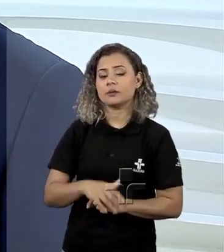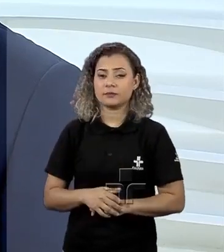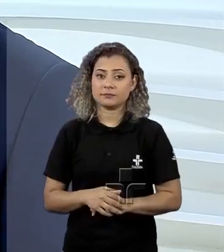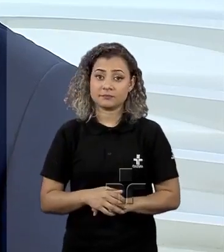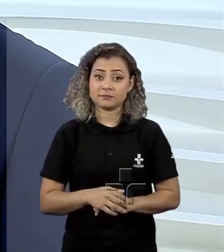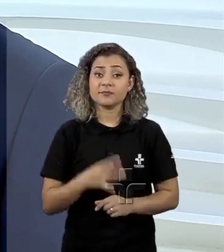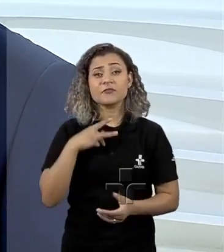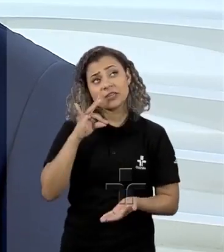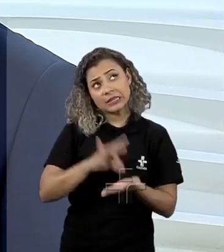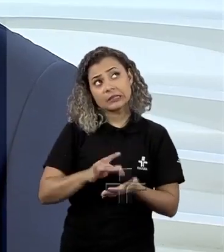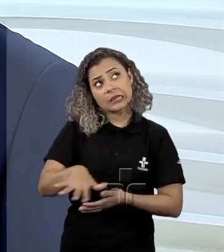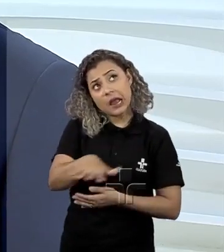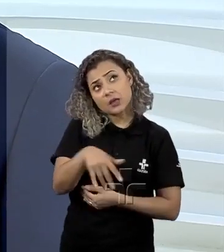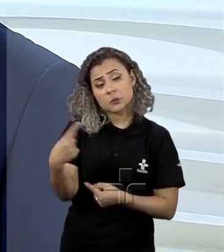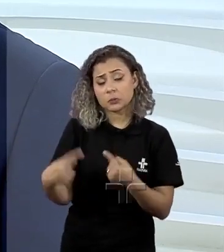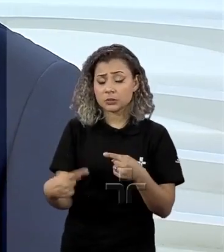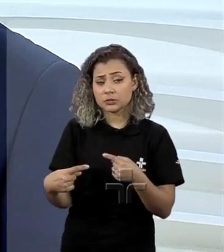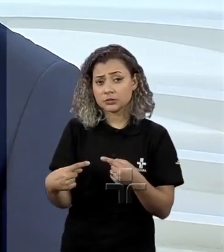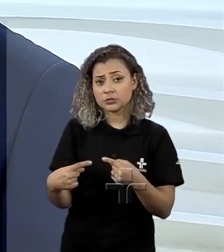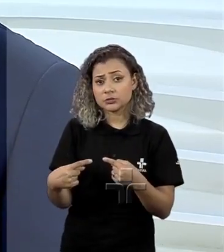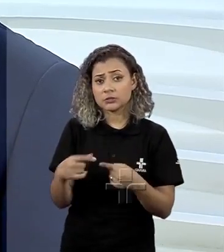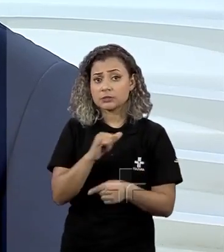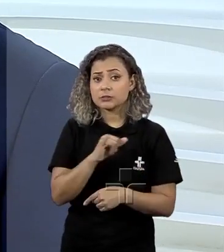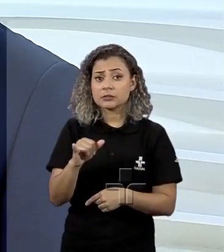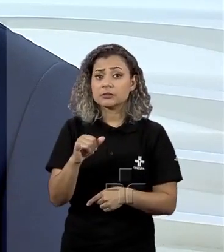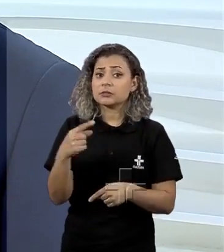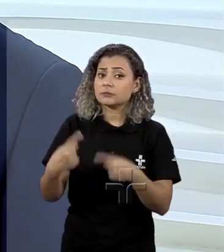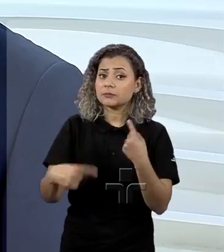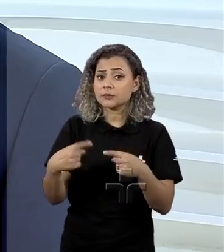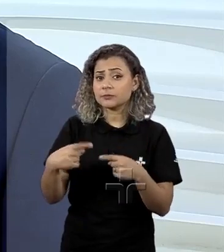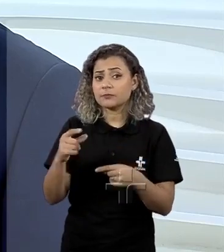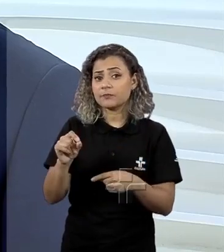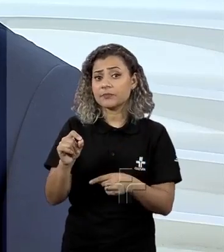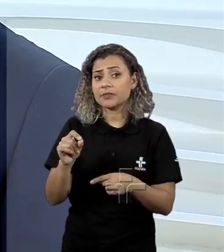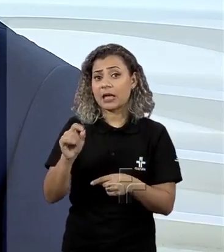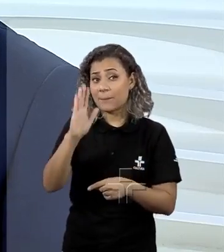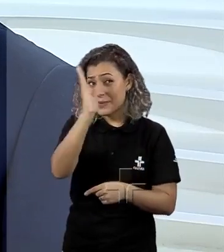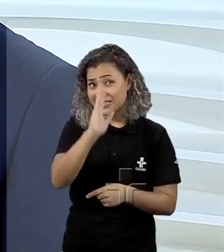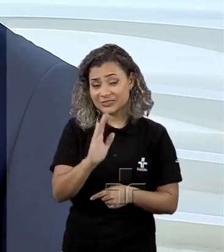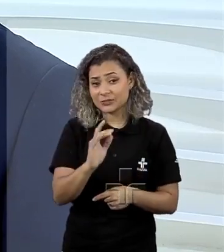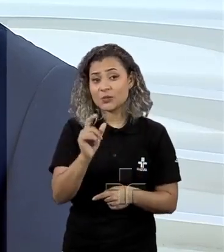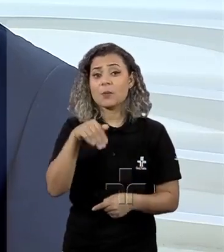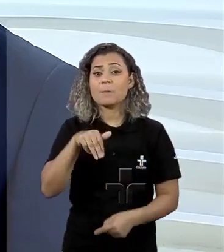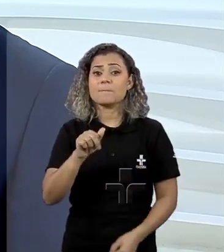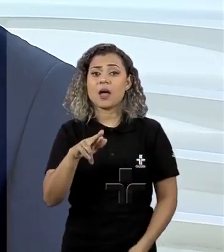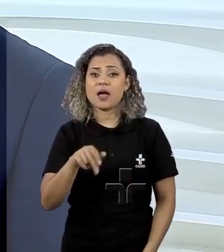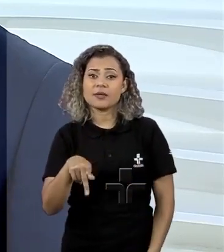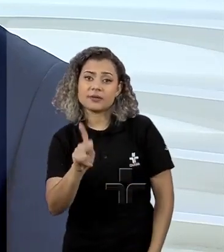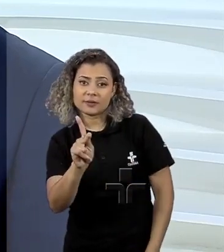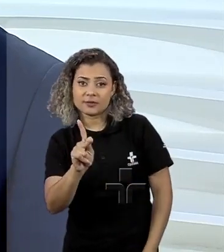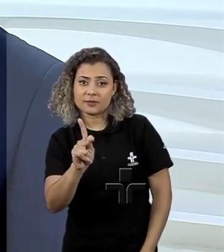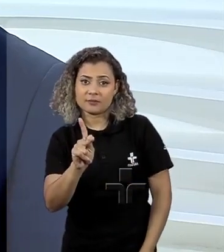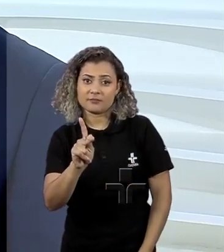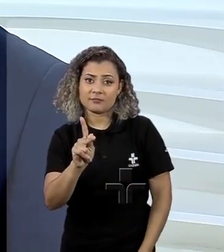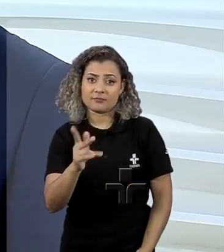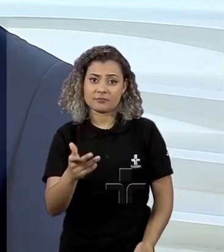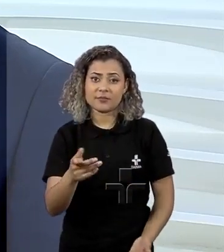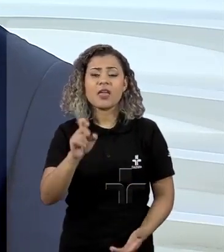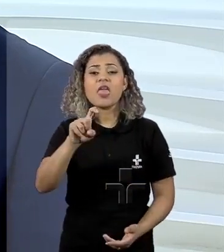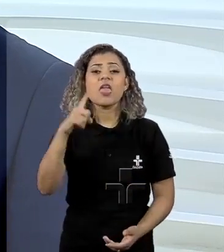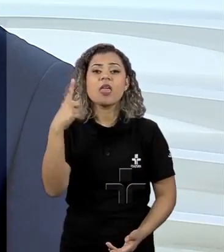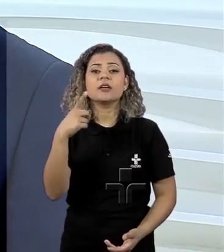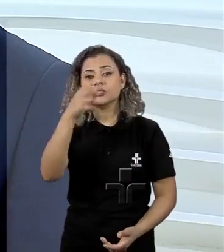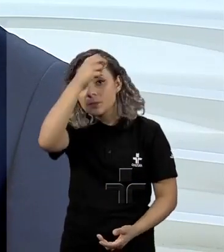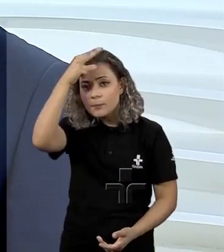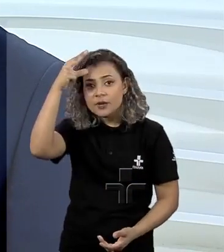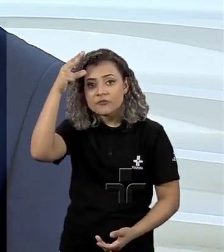Na vida pública, se eu citar alguém aqui do Brasil, vou criar problemas. Michael Bloomberg, o